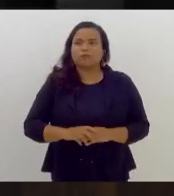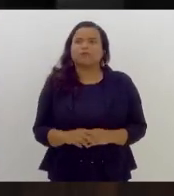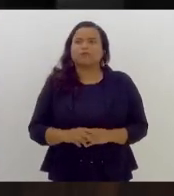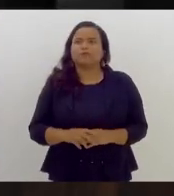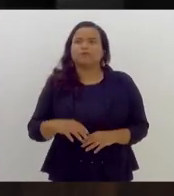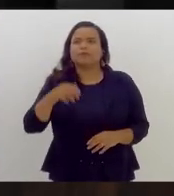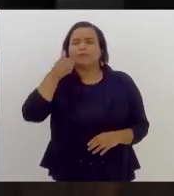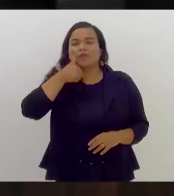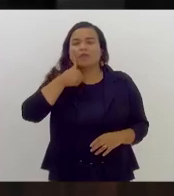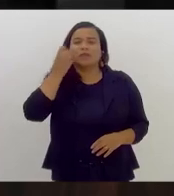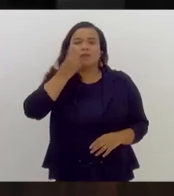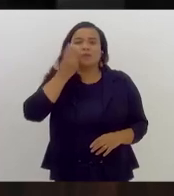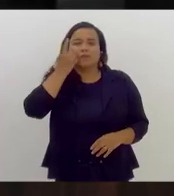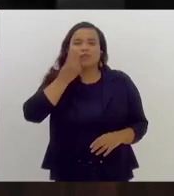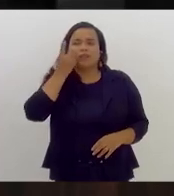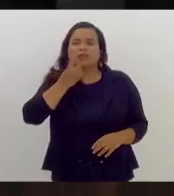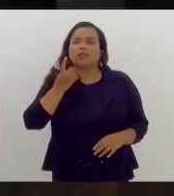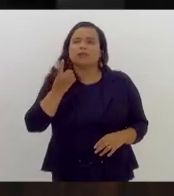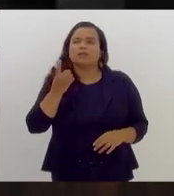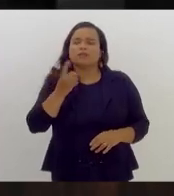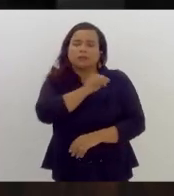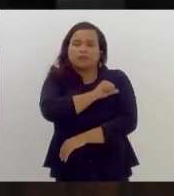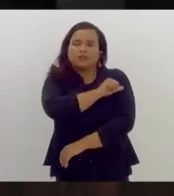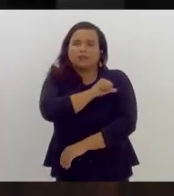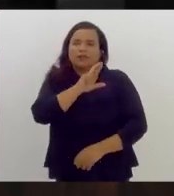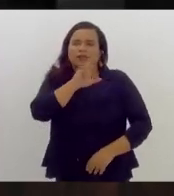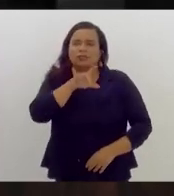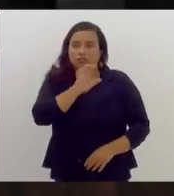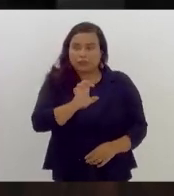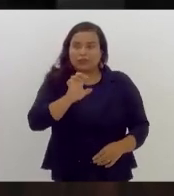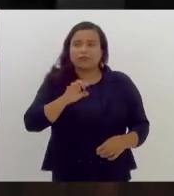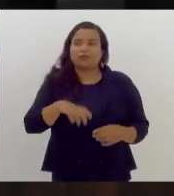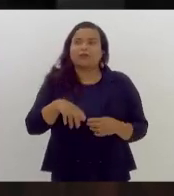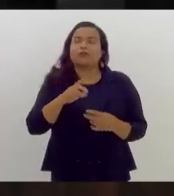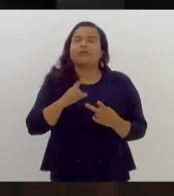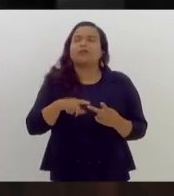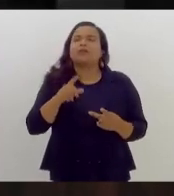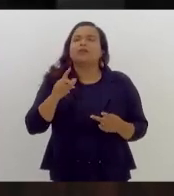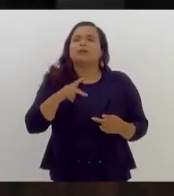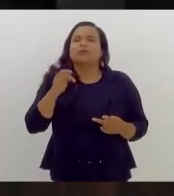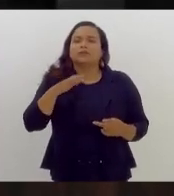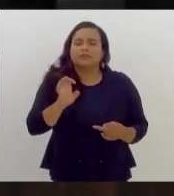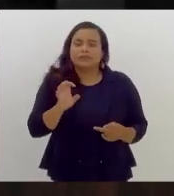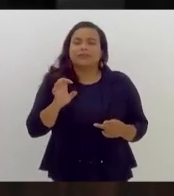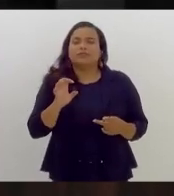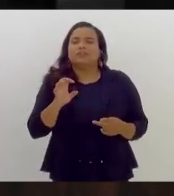deputada Enfermeira Rejane, deputado Fábio Silva, deputado Felipe Poubel,